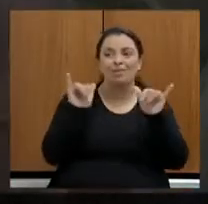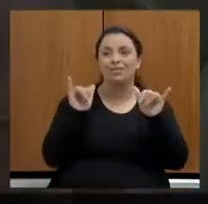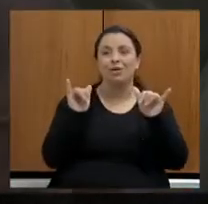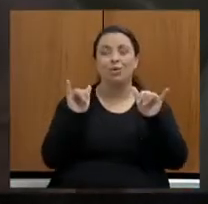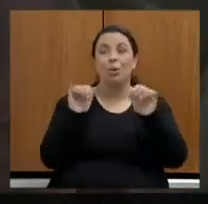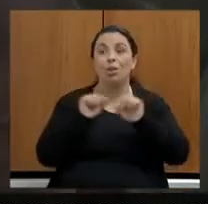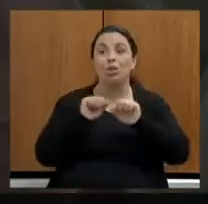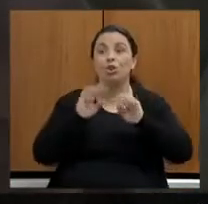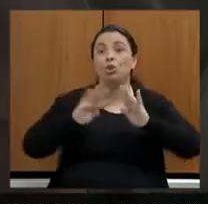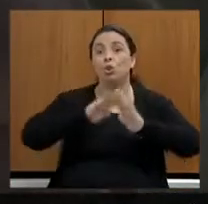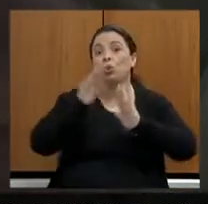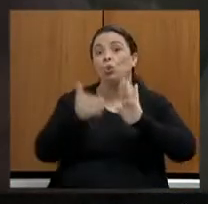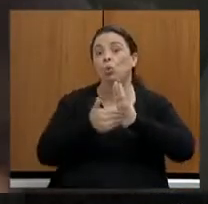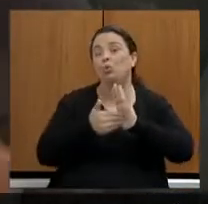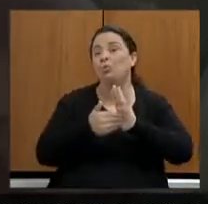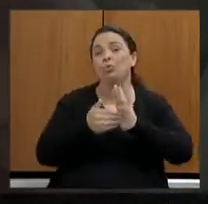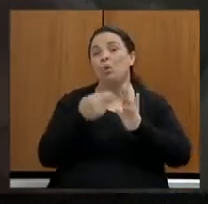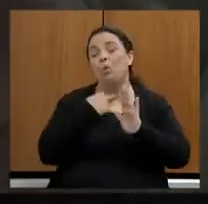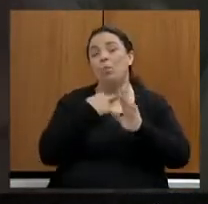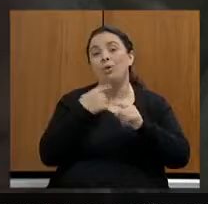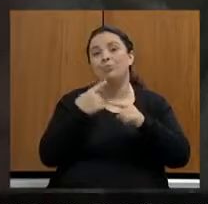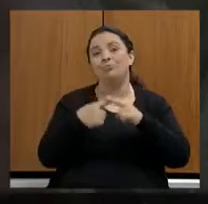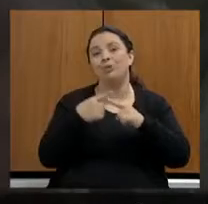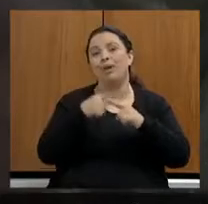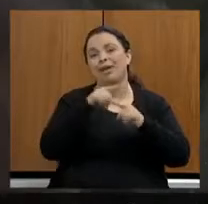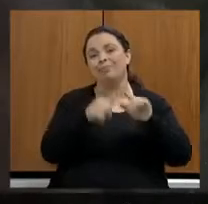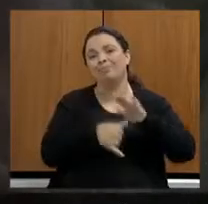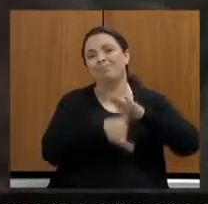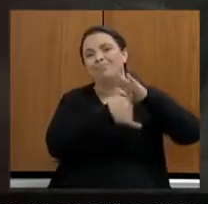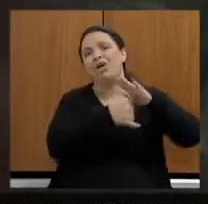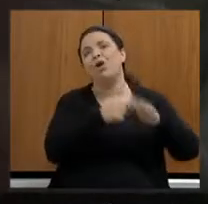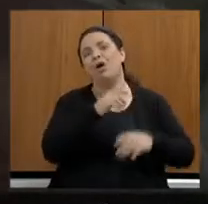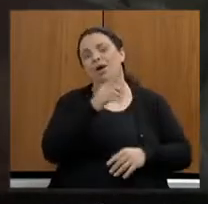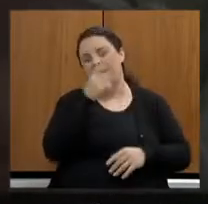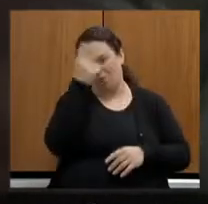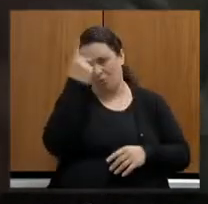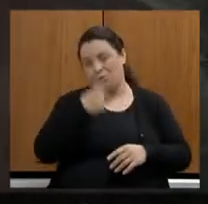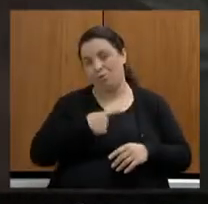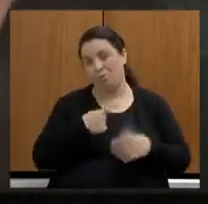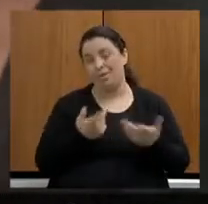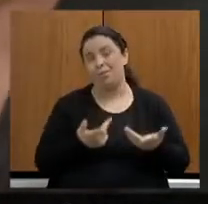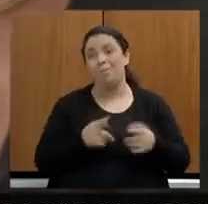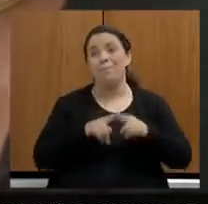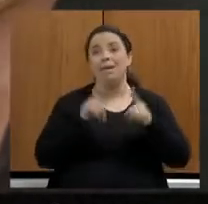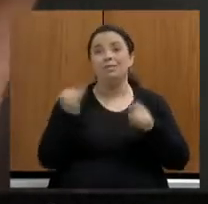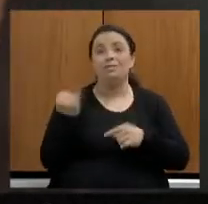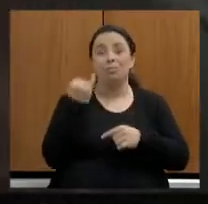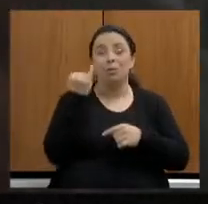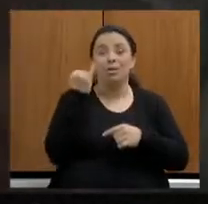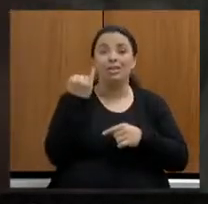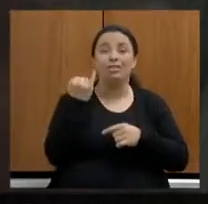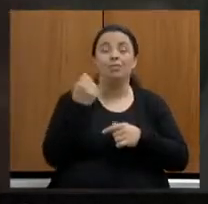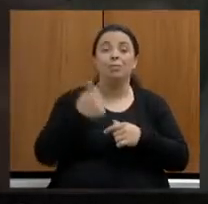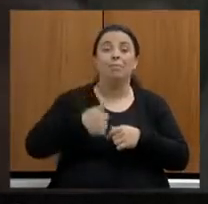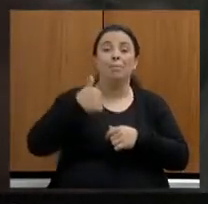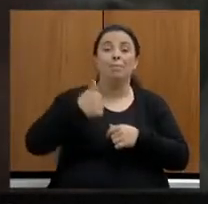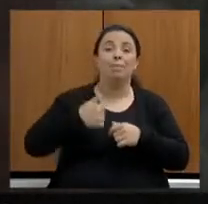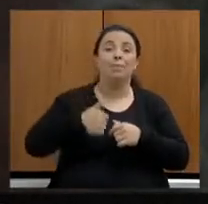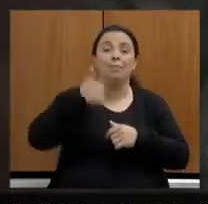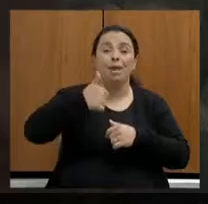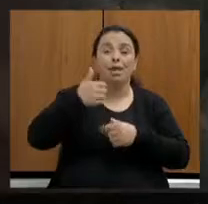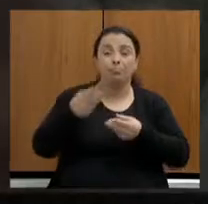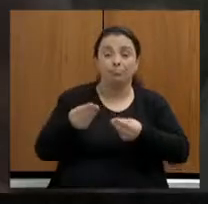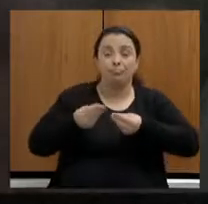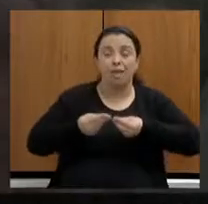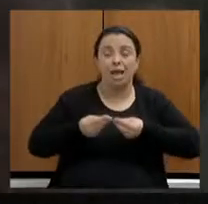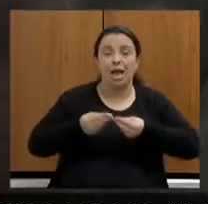casa de trazer os pelos esclarecimentos Então seria muito interessante que eu conseguisse receber as consultas alinhar com jeitor e